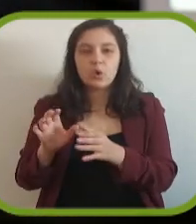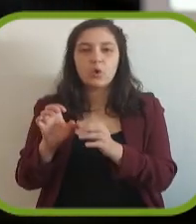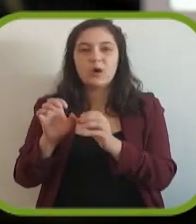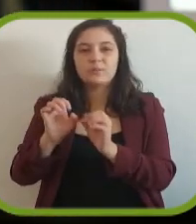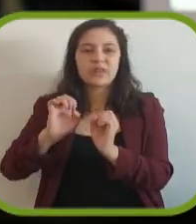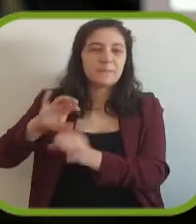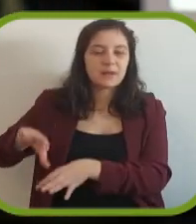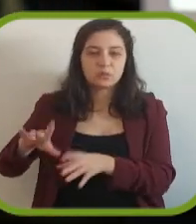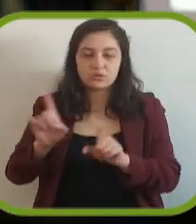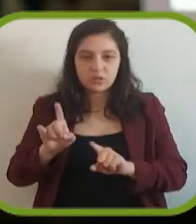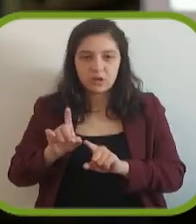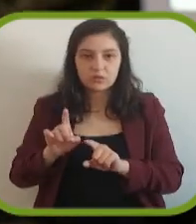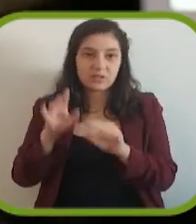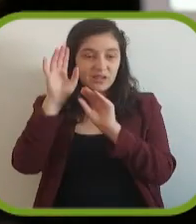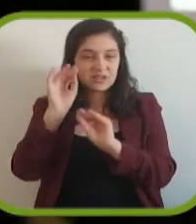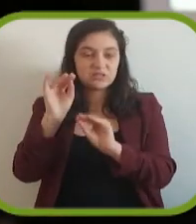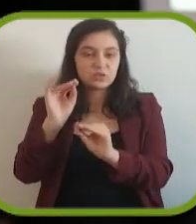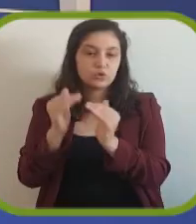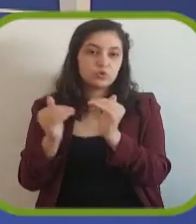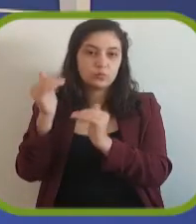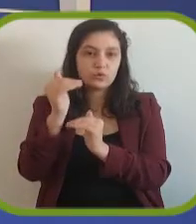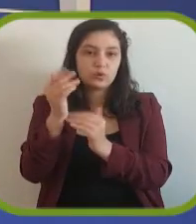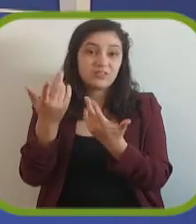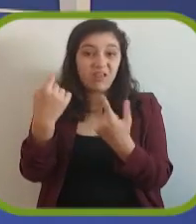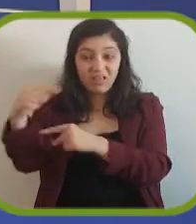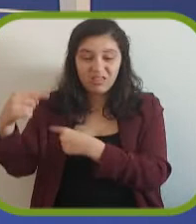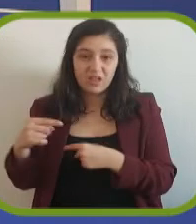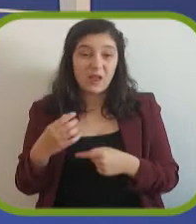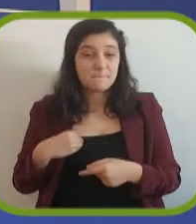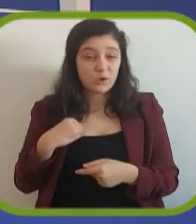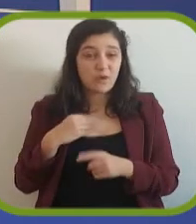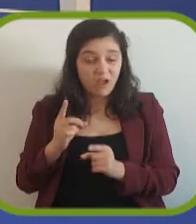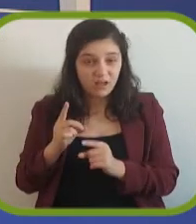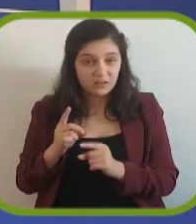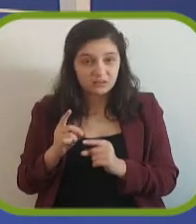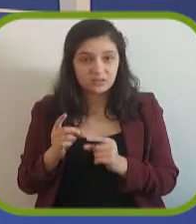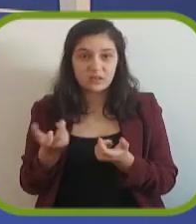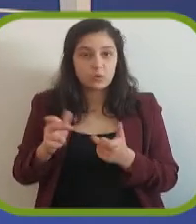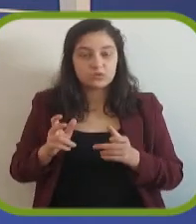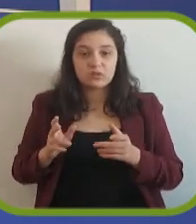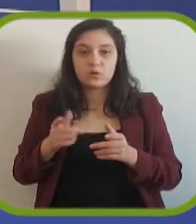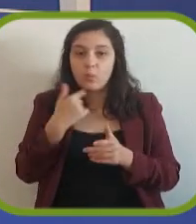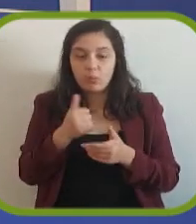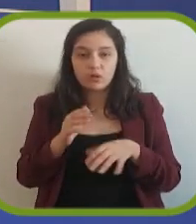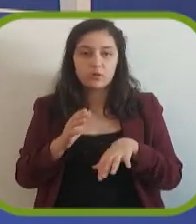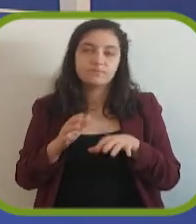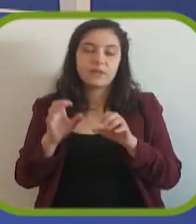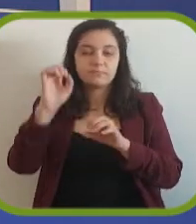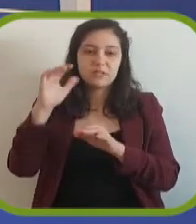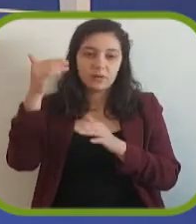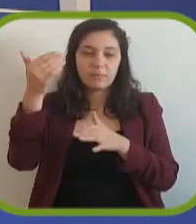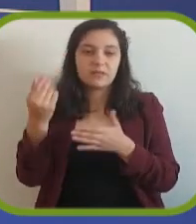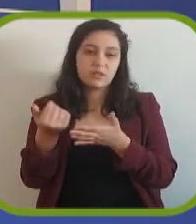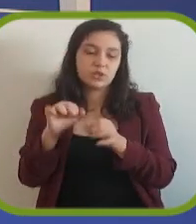de abandono ao nível do ensino superior, que também existe e que é preocupante. E isso não deve acontecer, nomeadamente por questões